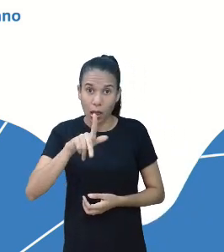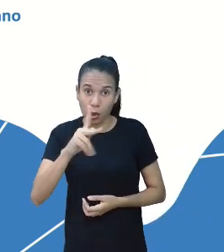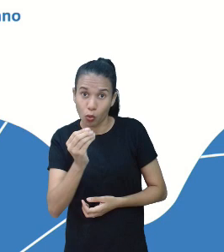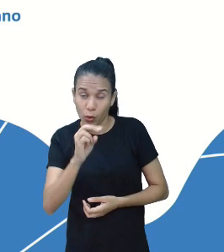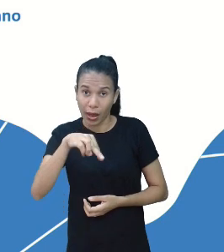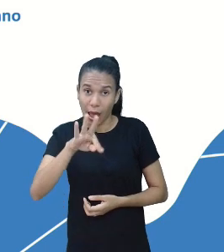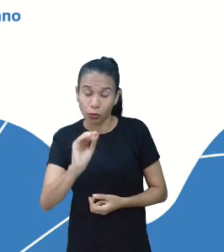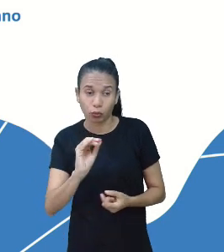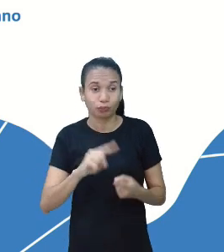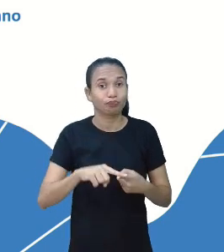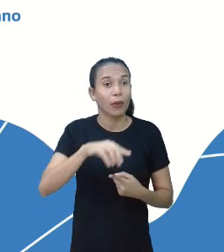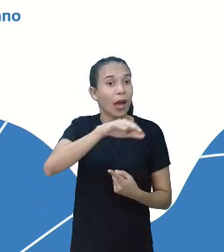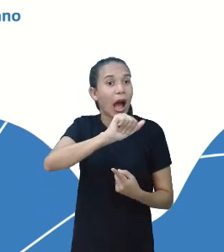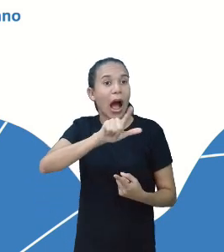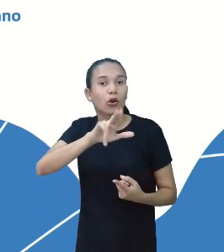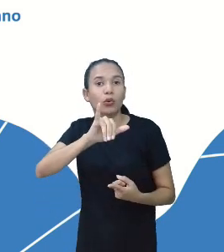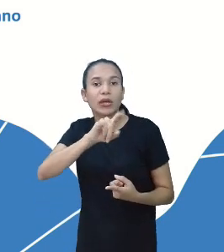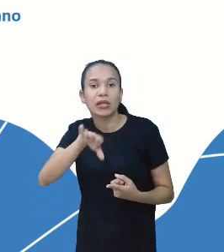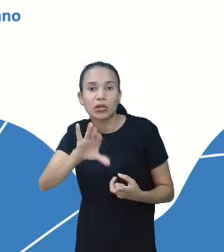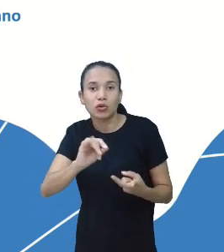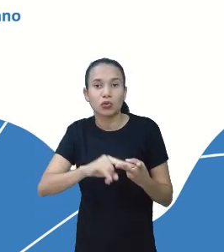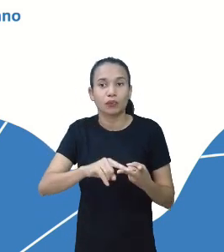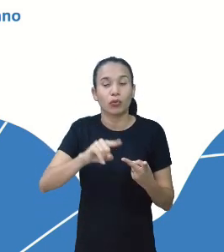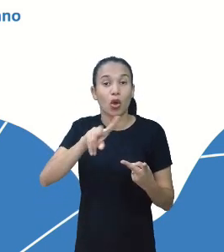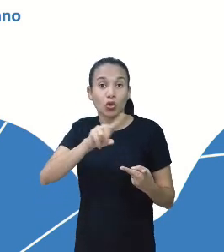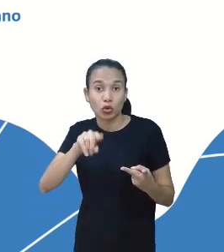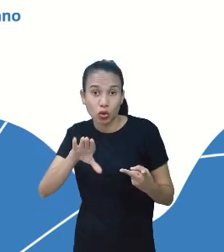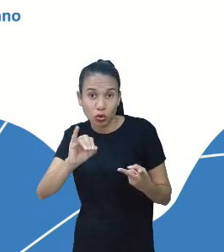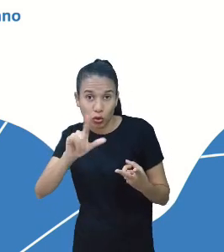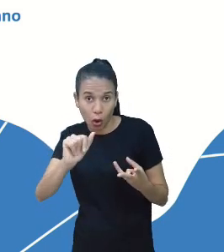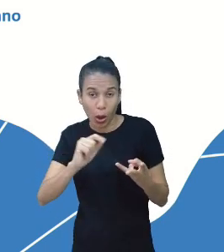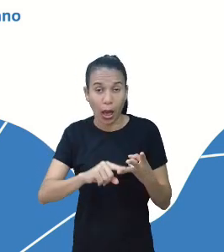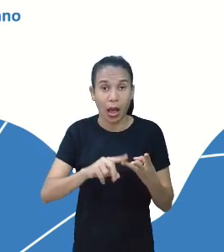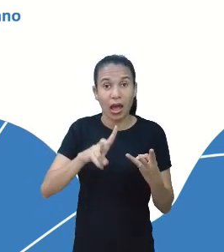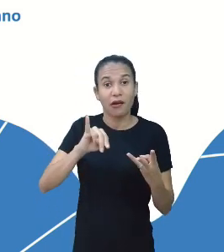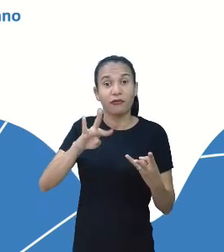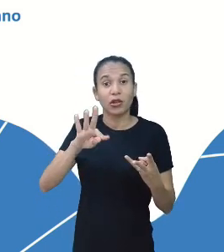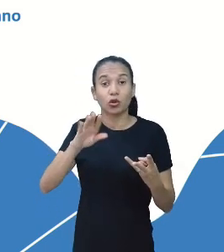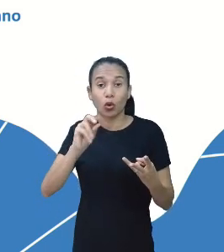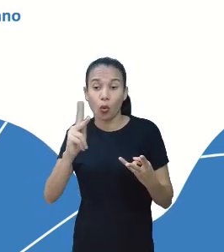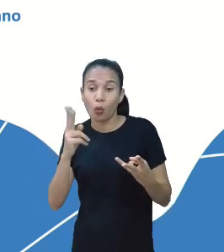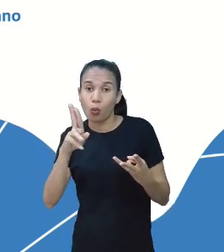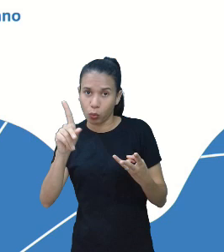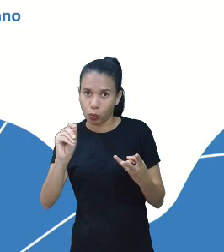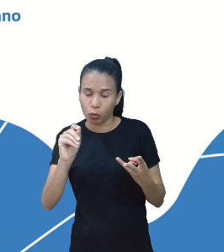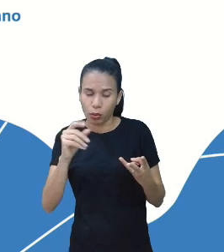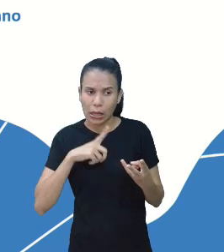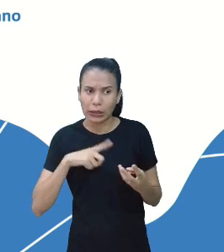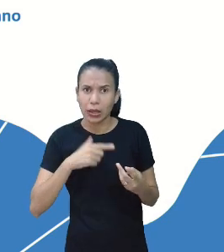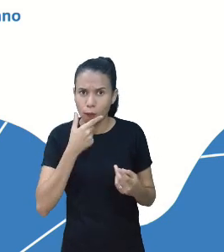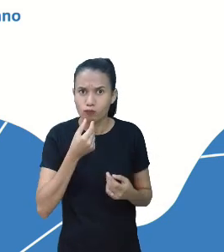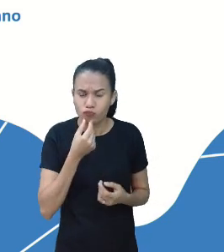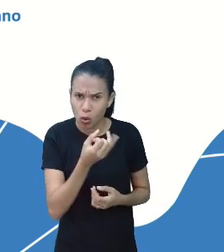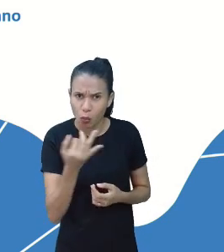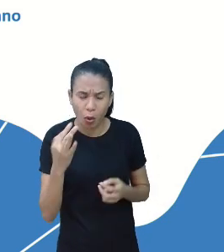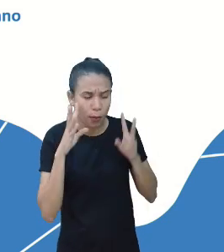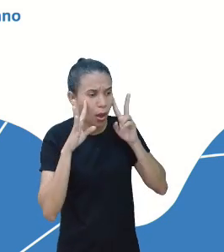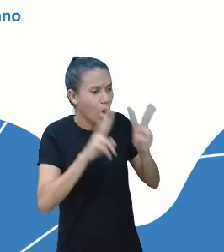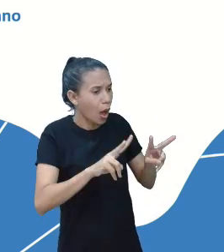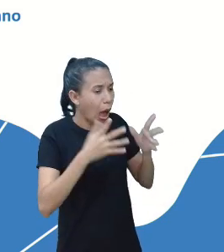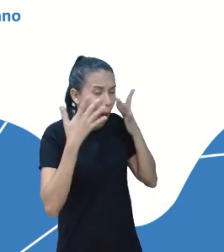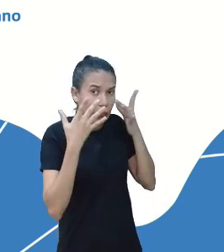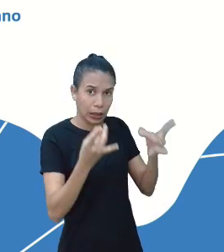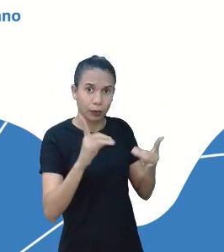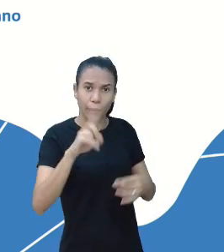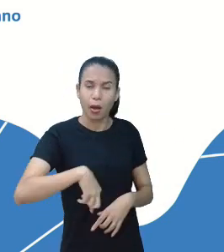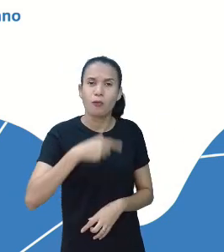Aloísio Azevedo, depois Zola, Vitor Hugo. Um dos mais atentos ouvintes de Mário Venâncio